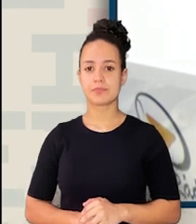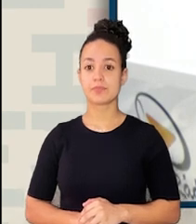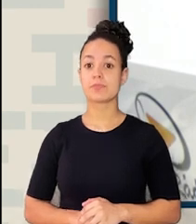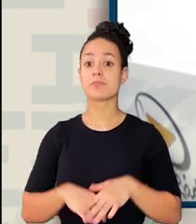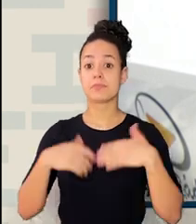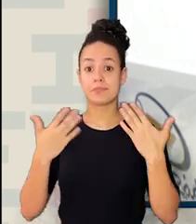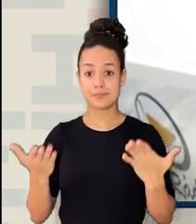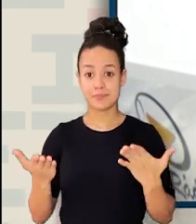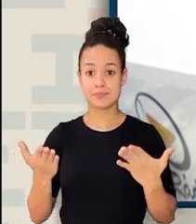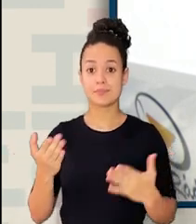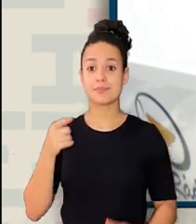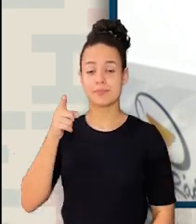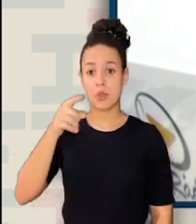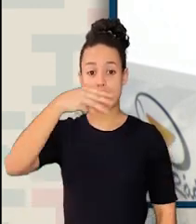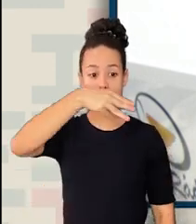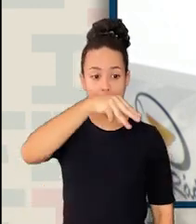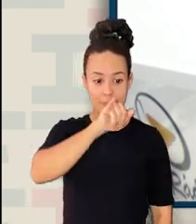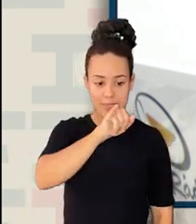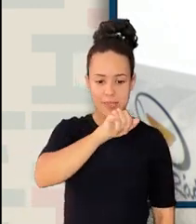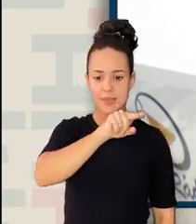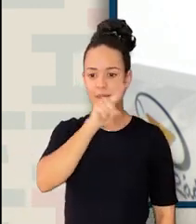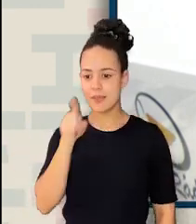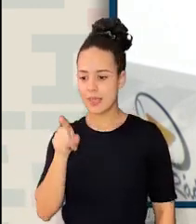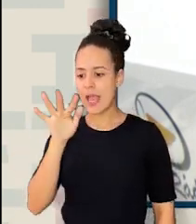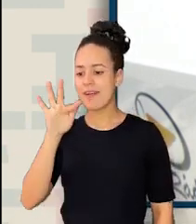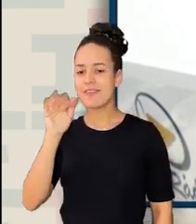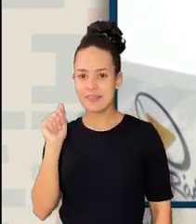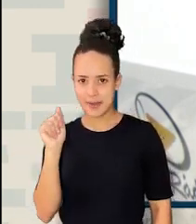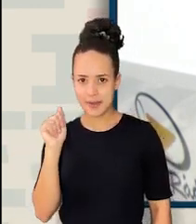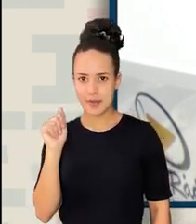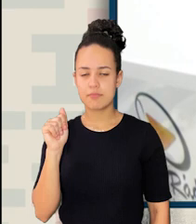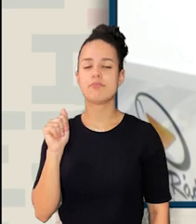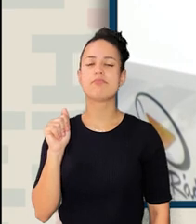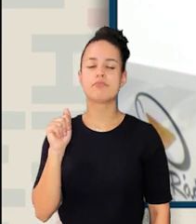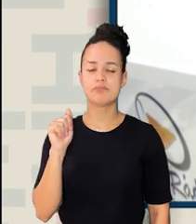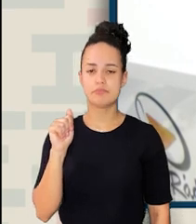Então, nessa posição do Mi para o Fá, tem um grande